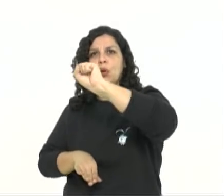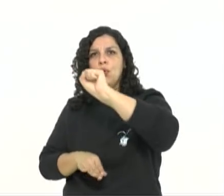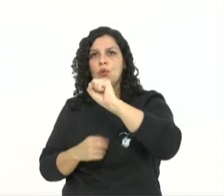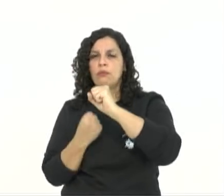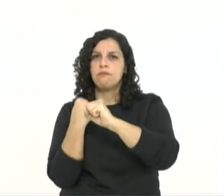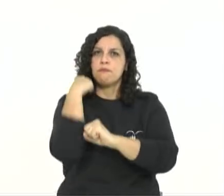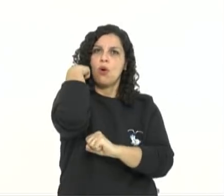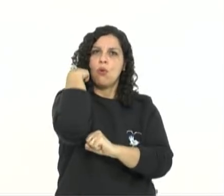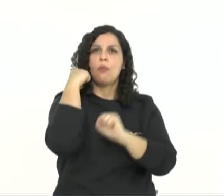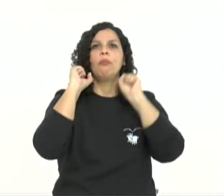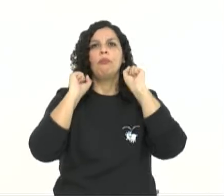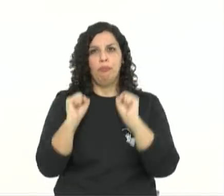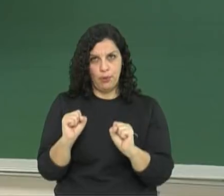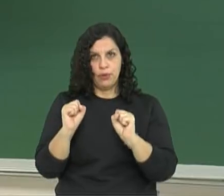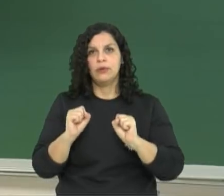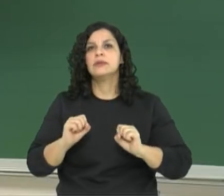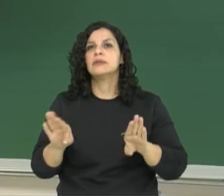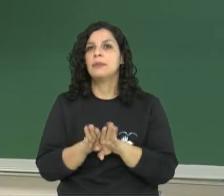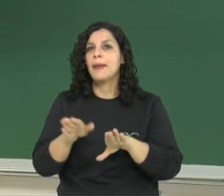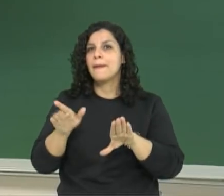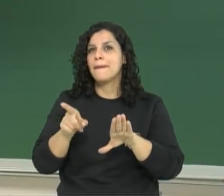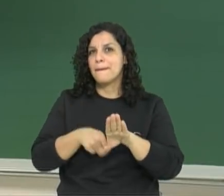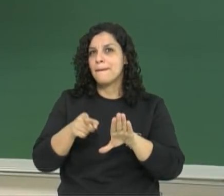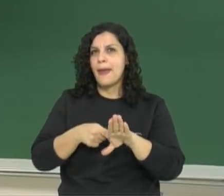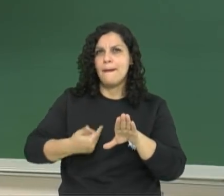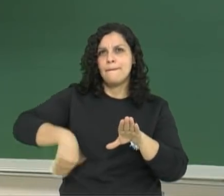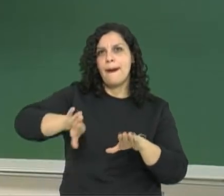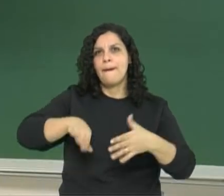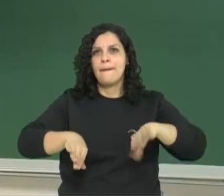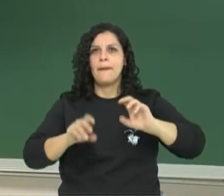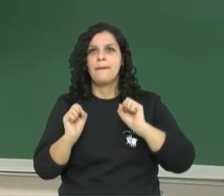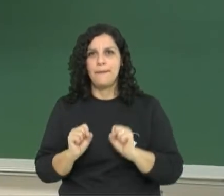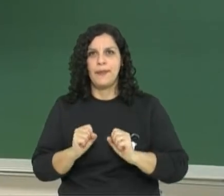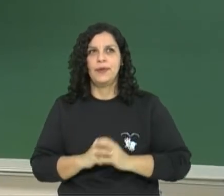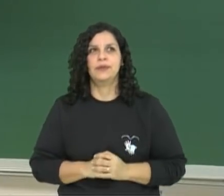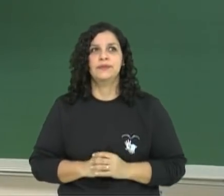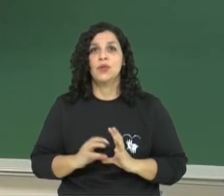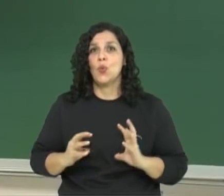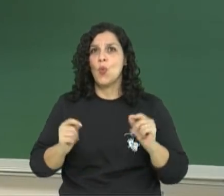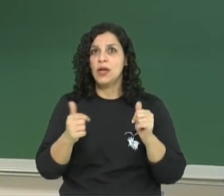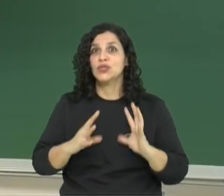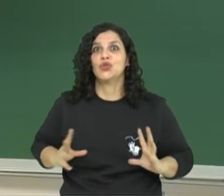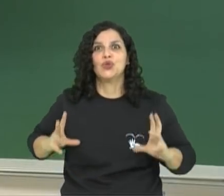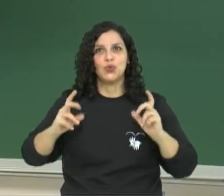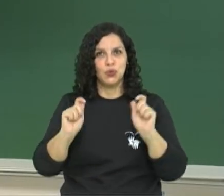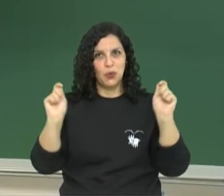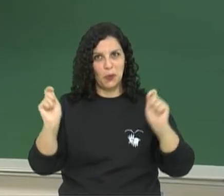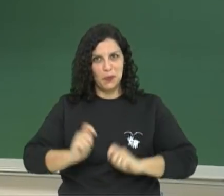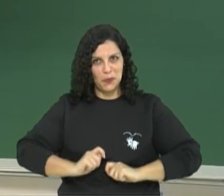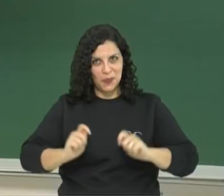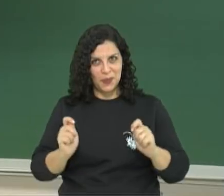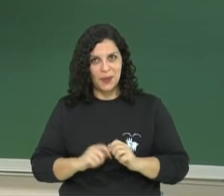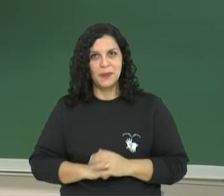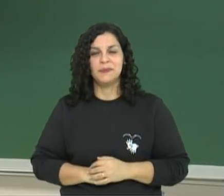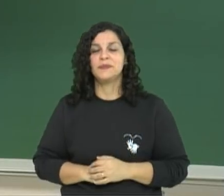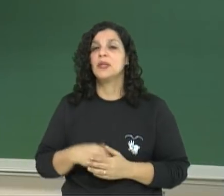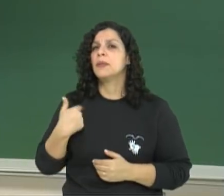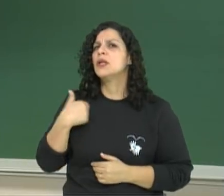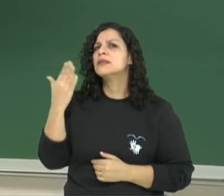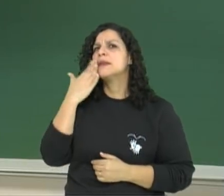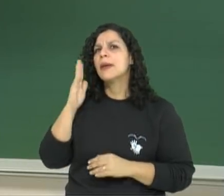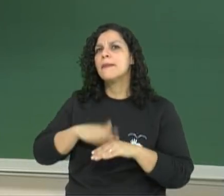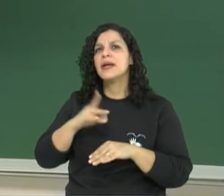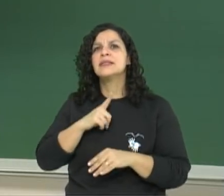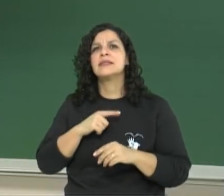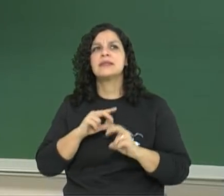joelhos, das canelas e dos pés também. É quase um vale tudo, certo? Para saber mais,